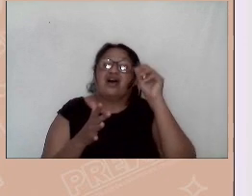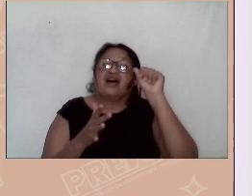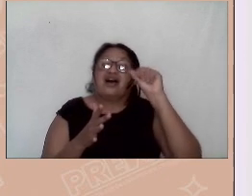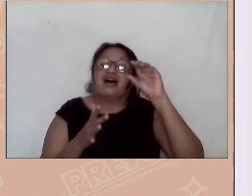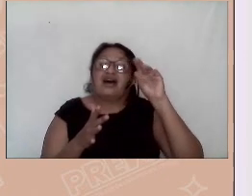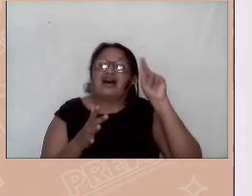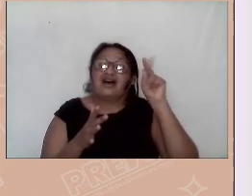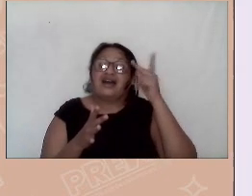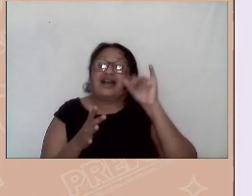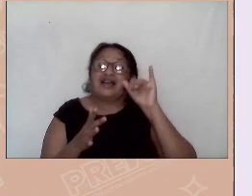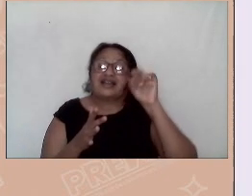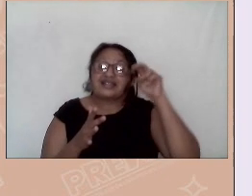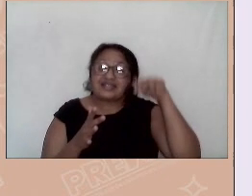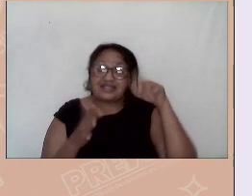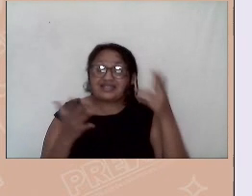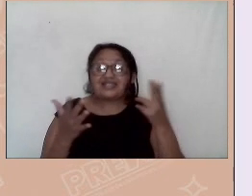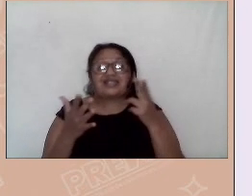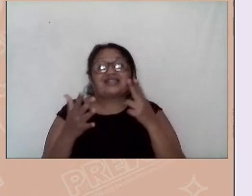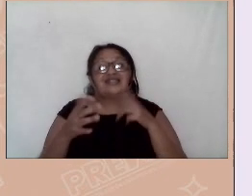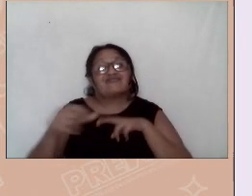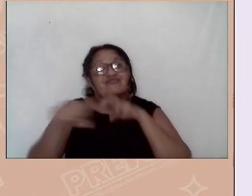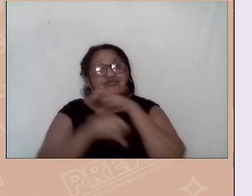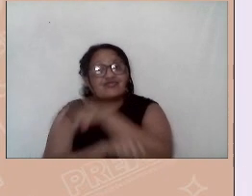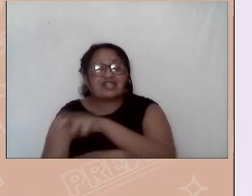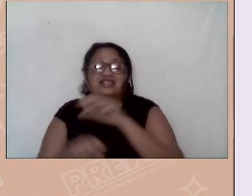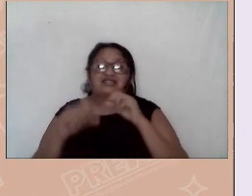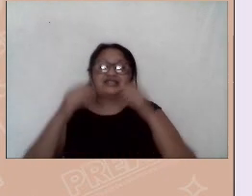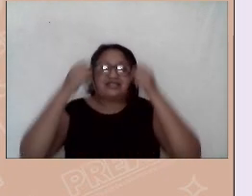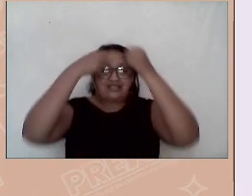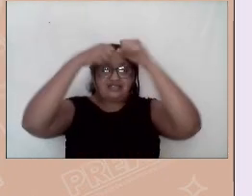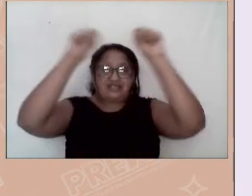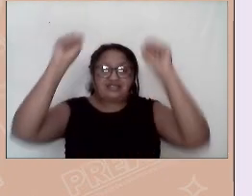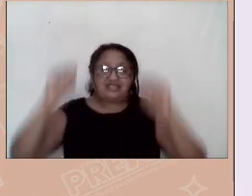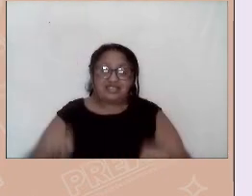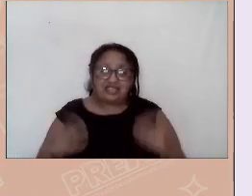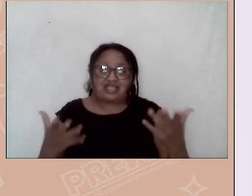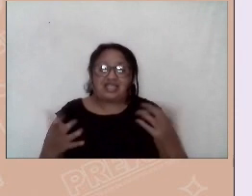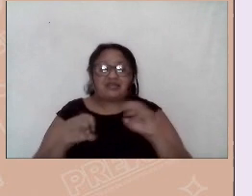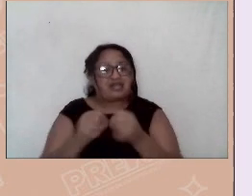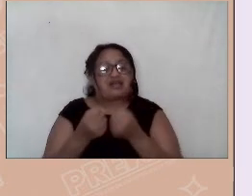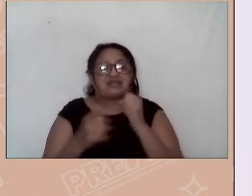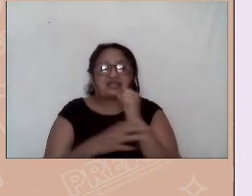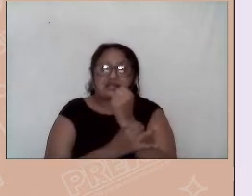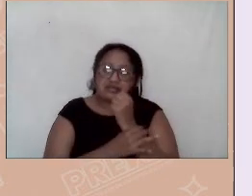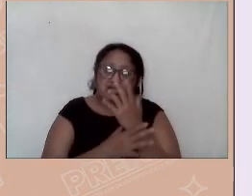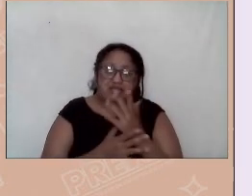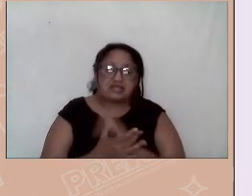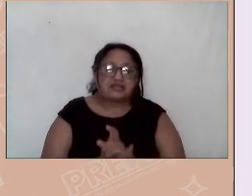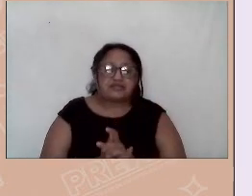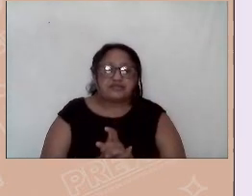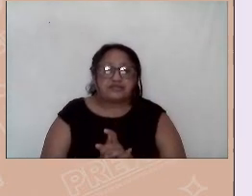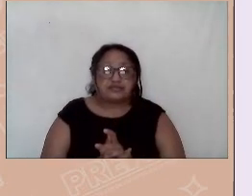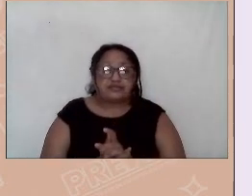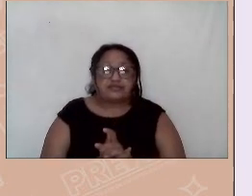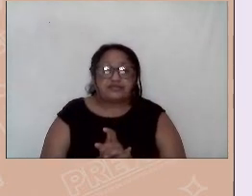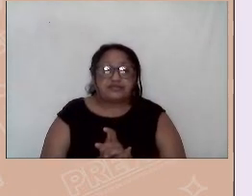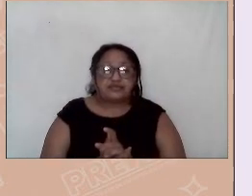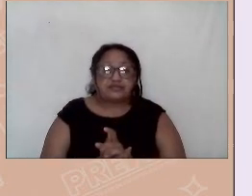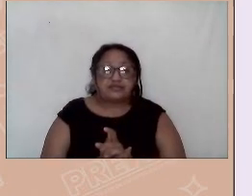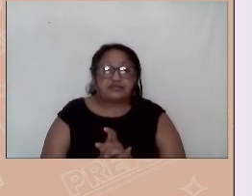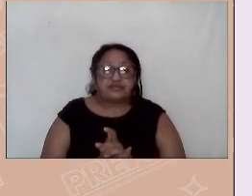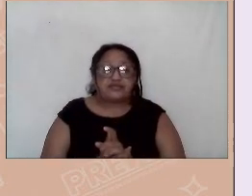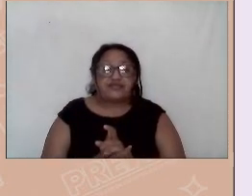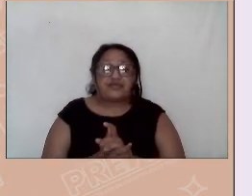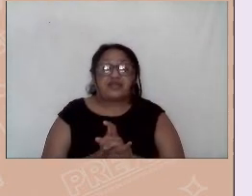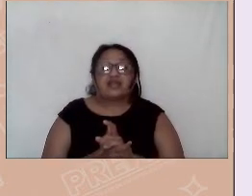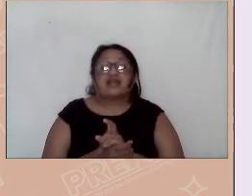segurança que invade algum sistema tá the media have since spread that definition a mídia